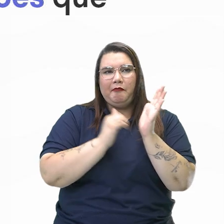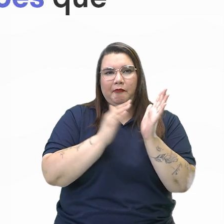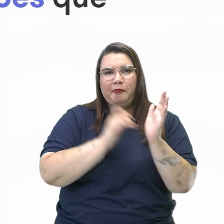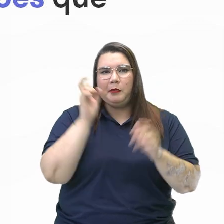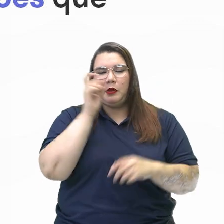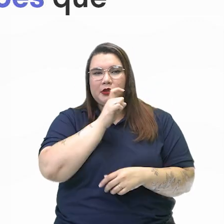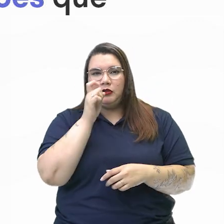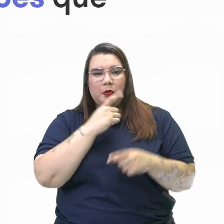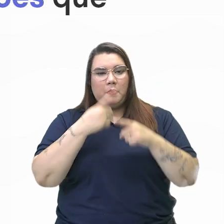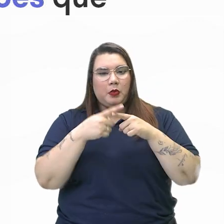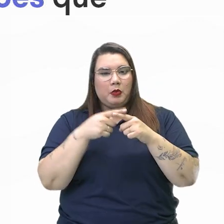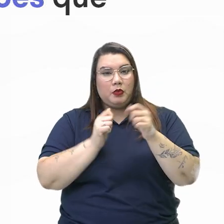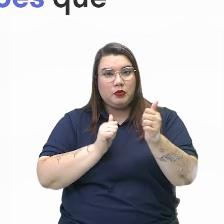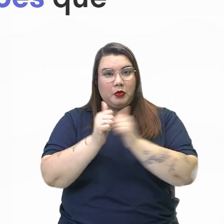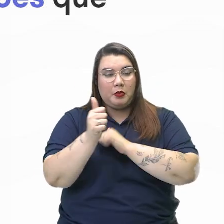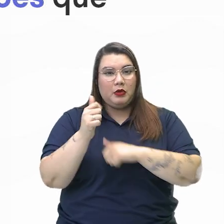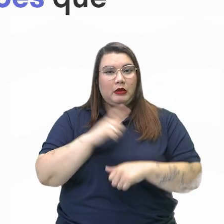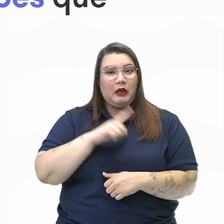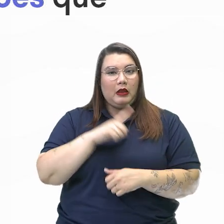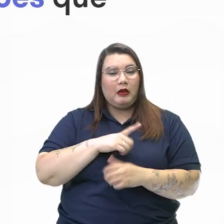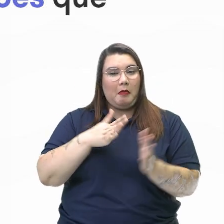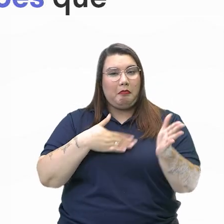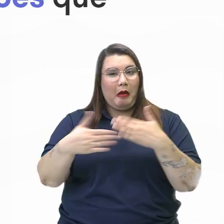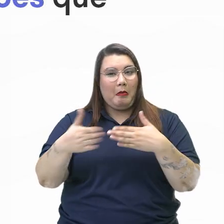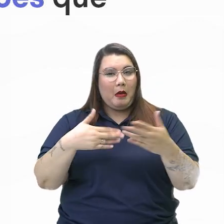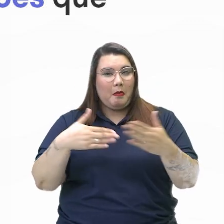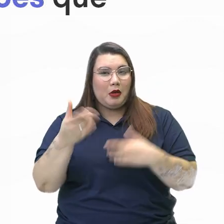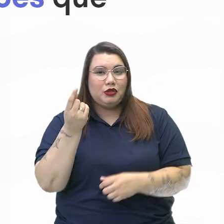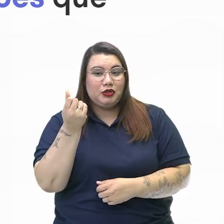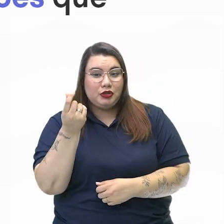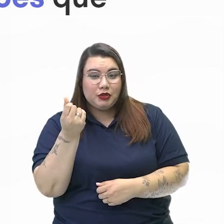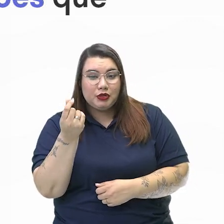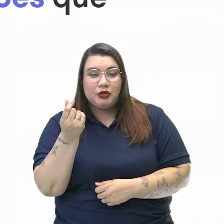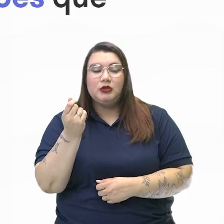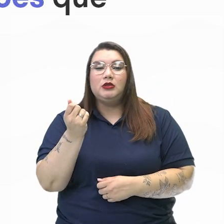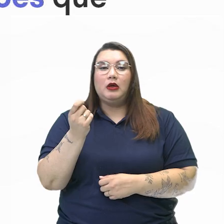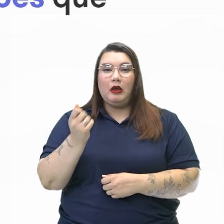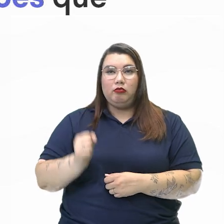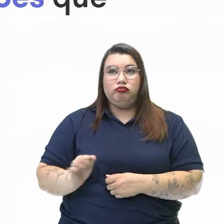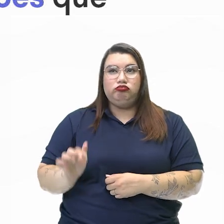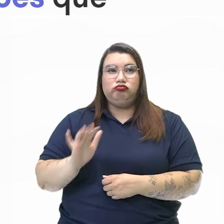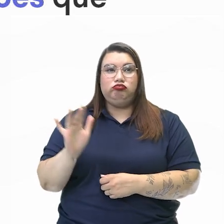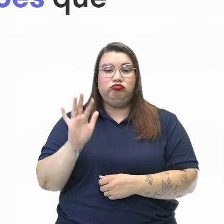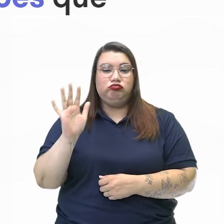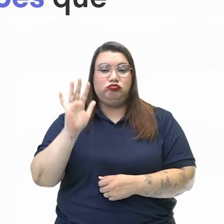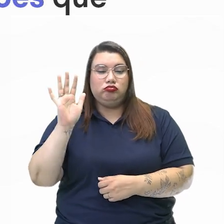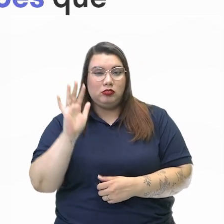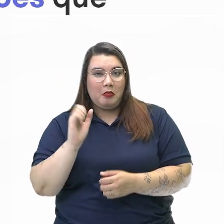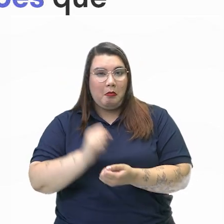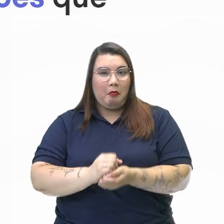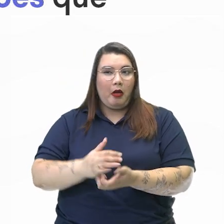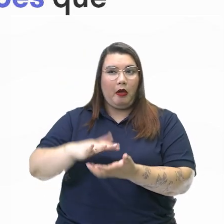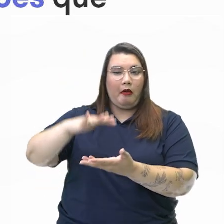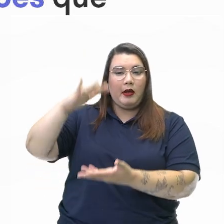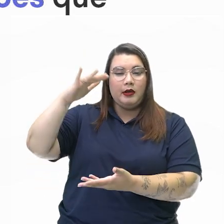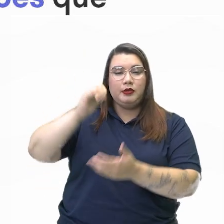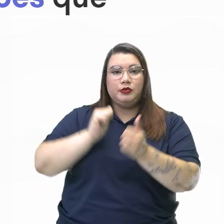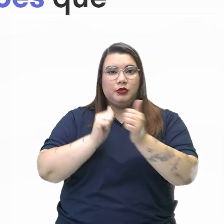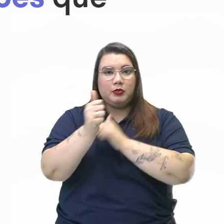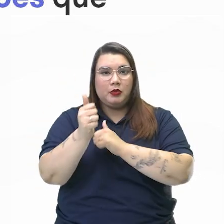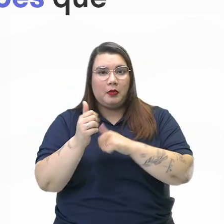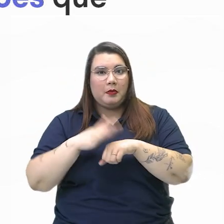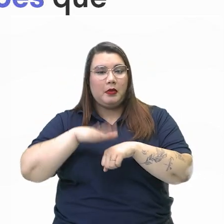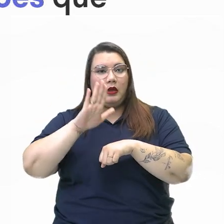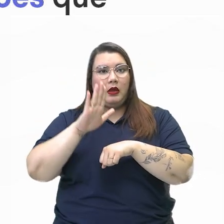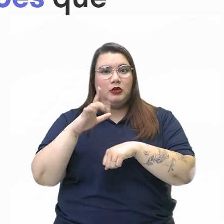que o esporte ele movimenta aí milhões, né, e até bilhões, né, principalmente naqueles esportes que mais se destacam na